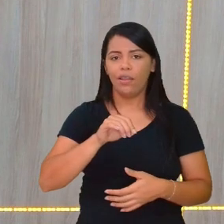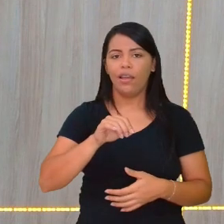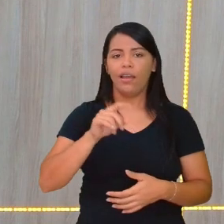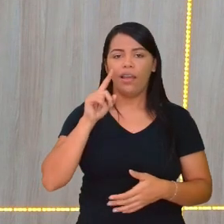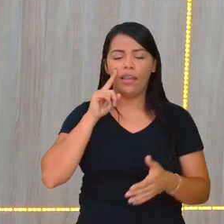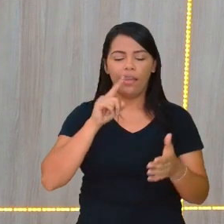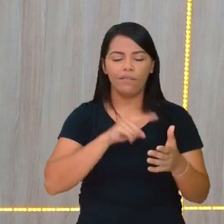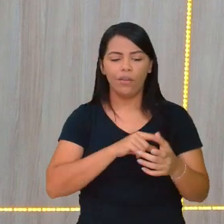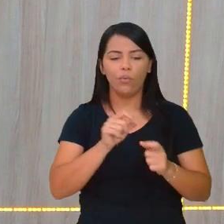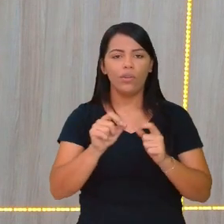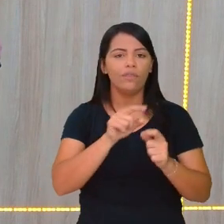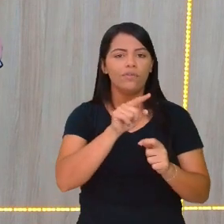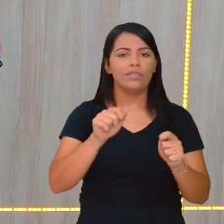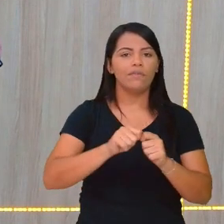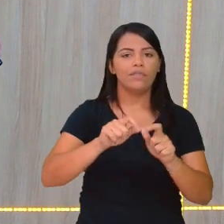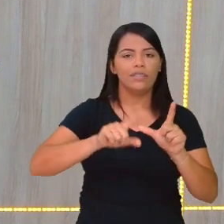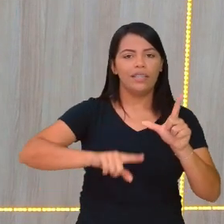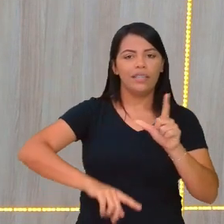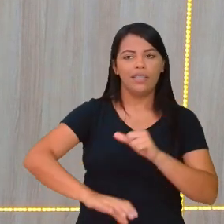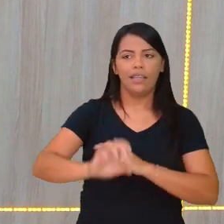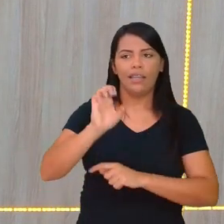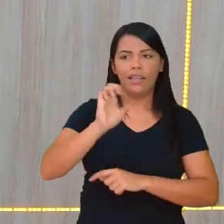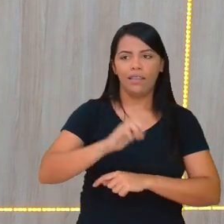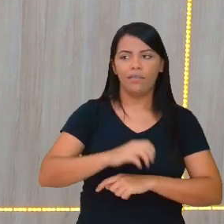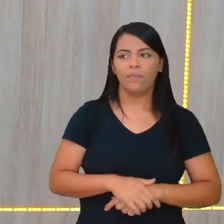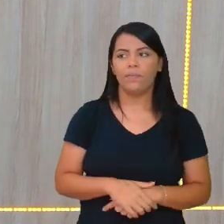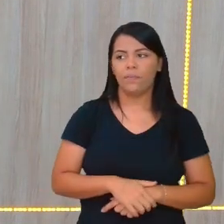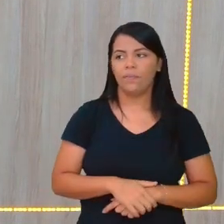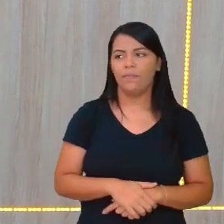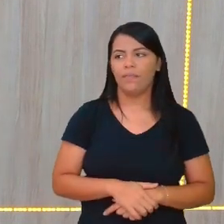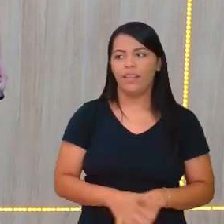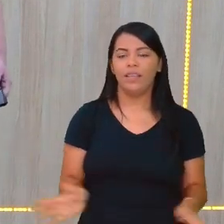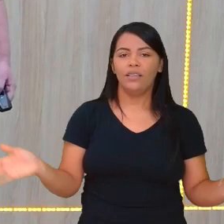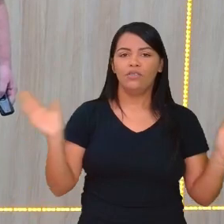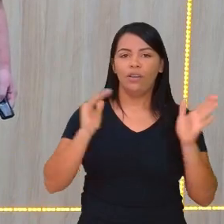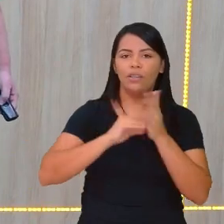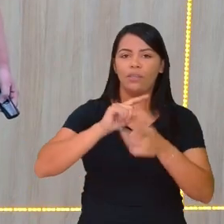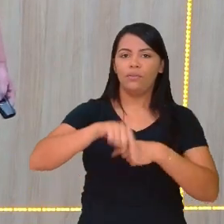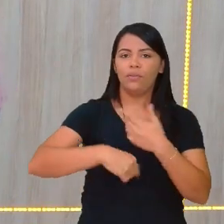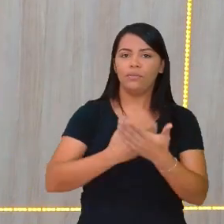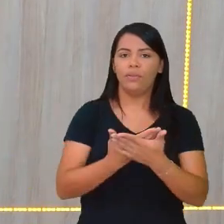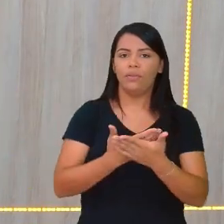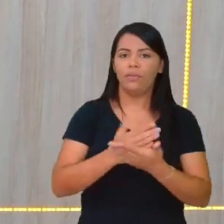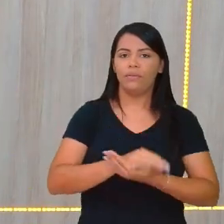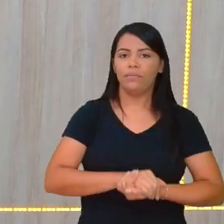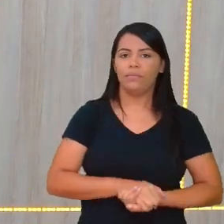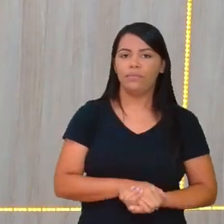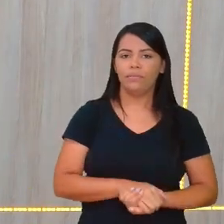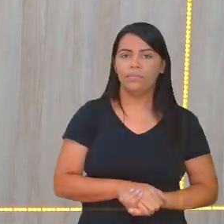analisar o que você fez, é a letra E. Bem, tchau, até a próxima aula.